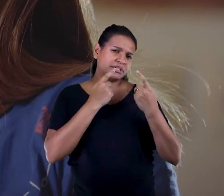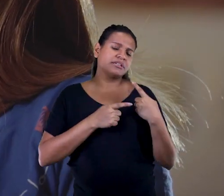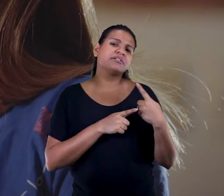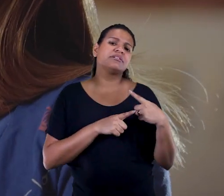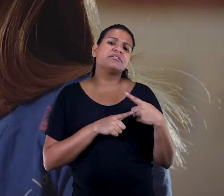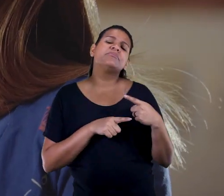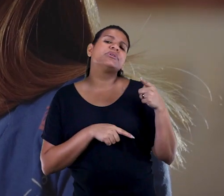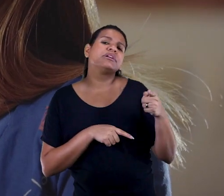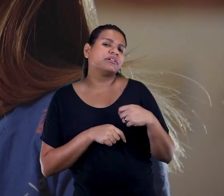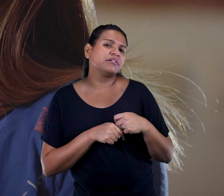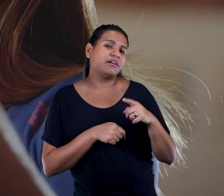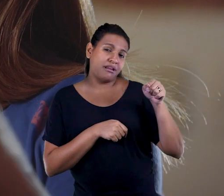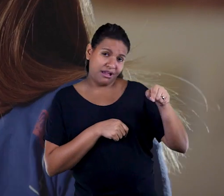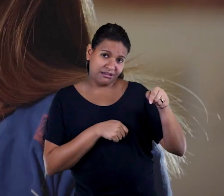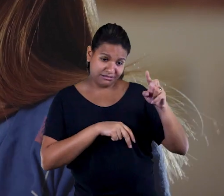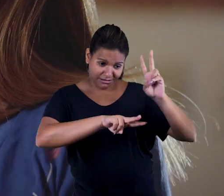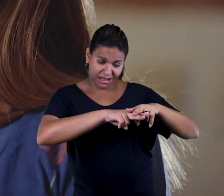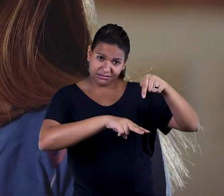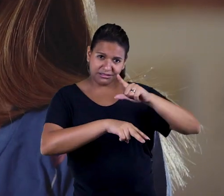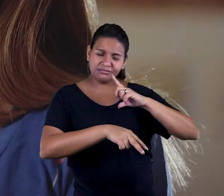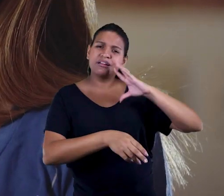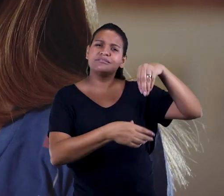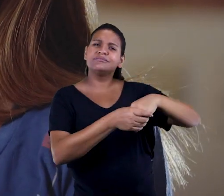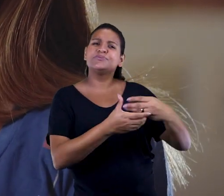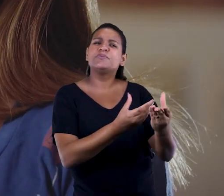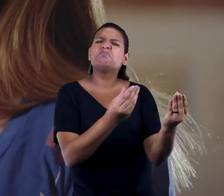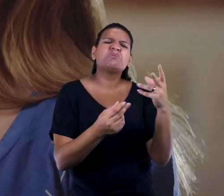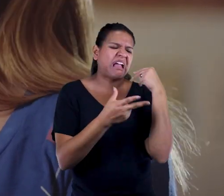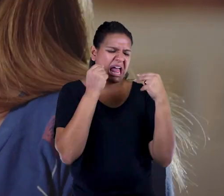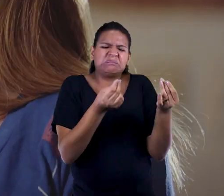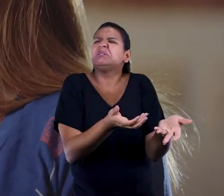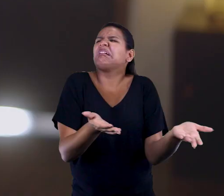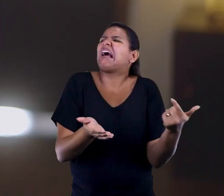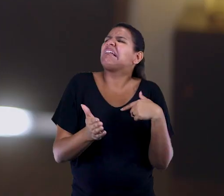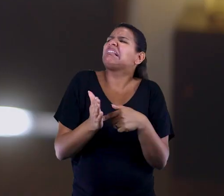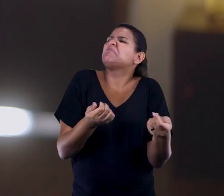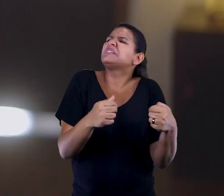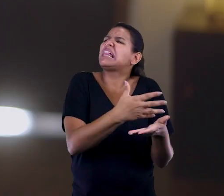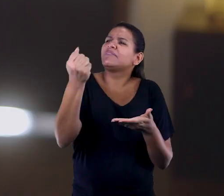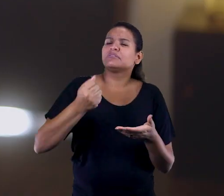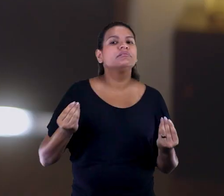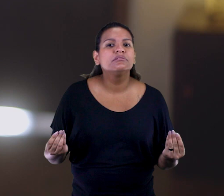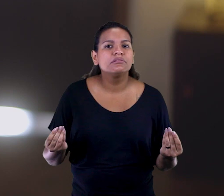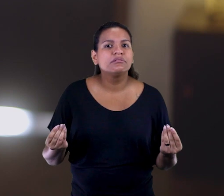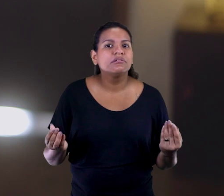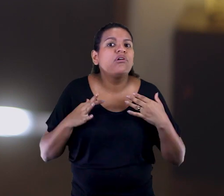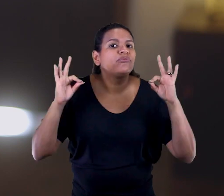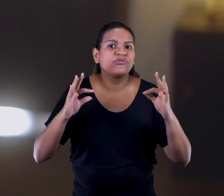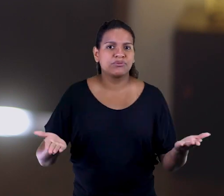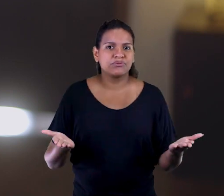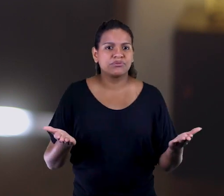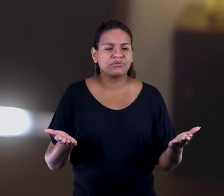dentro do presídio, então que deveriam chamar uma ONG para fazer um trabalho de remoção dos animais. Essa história é toda